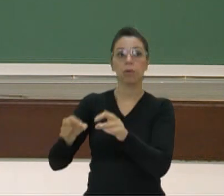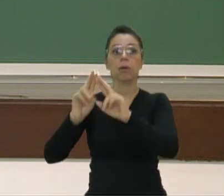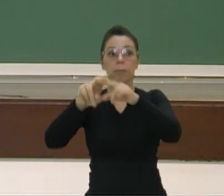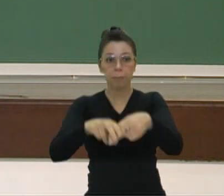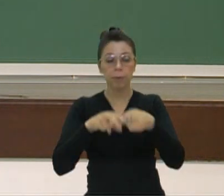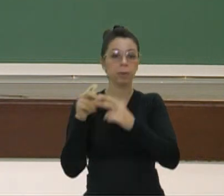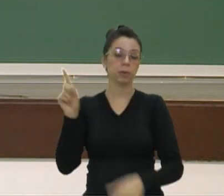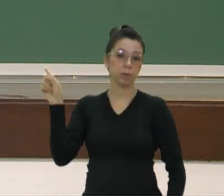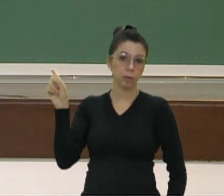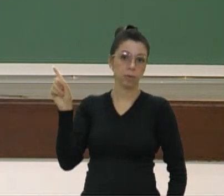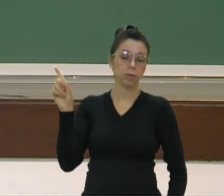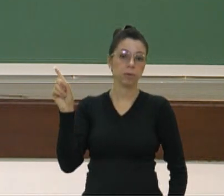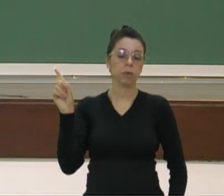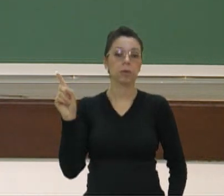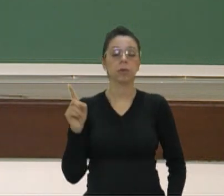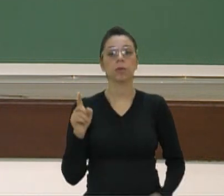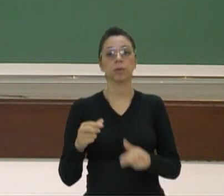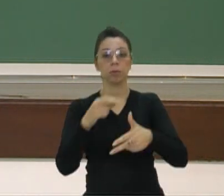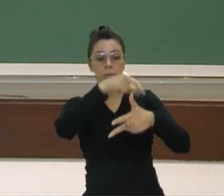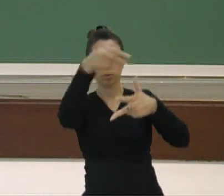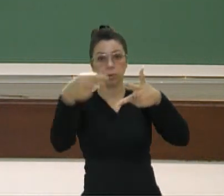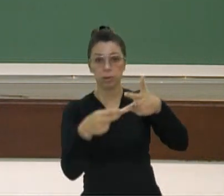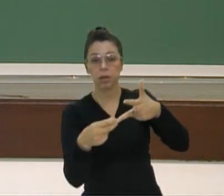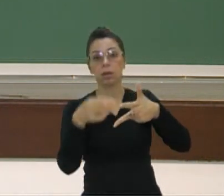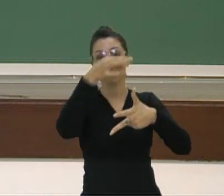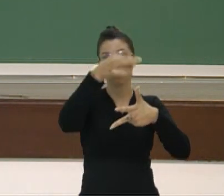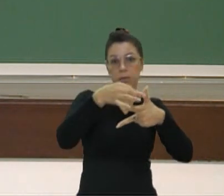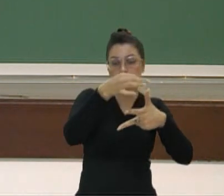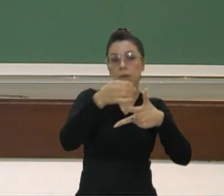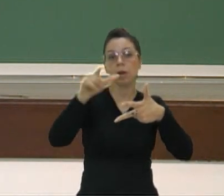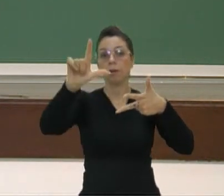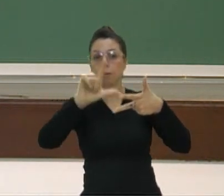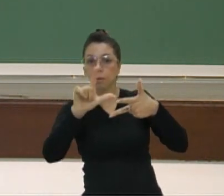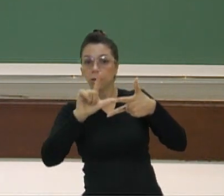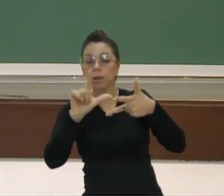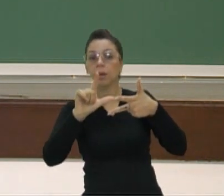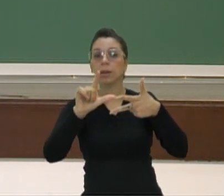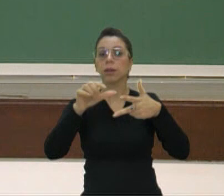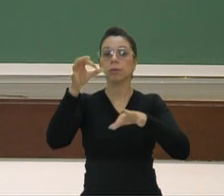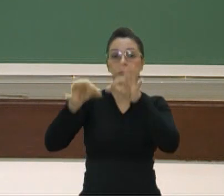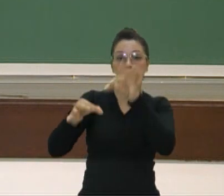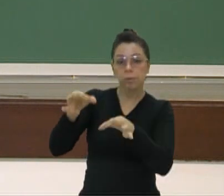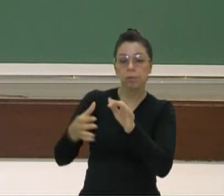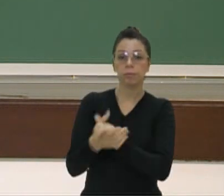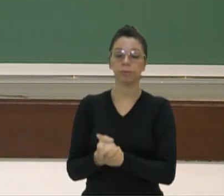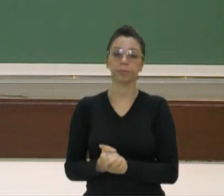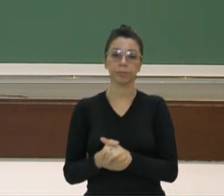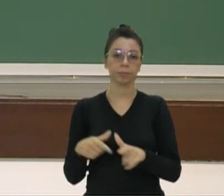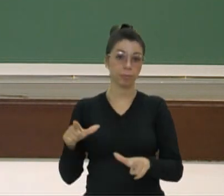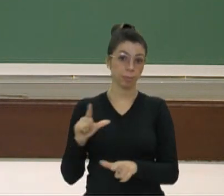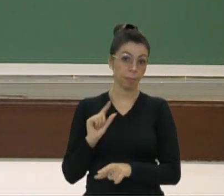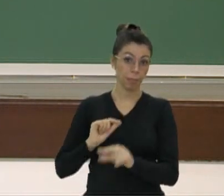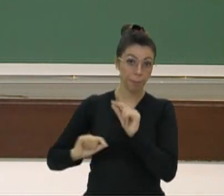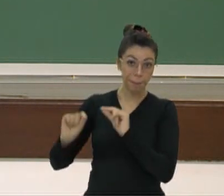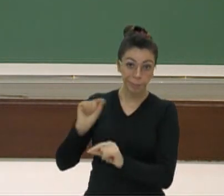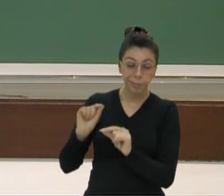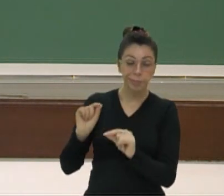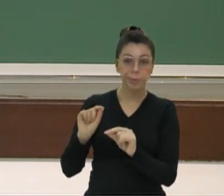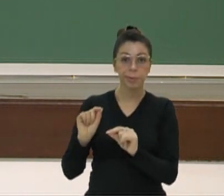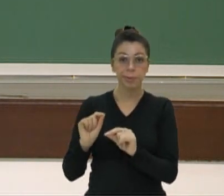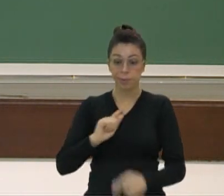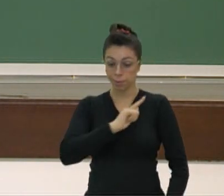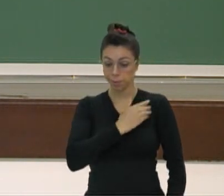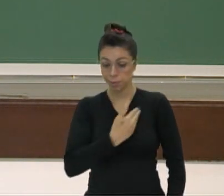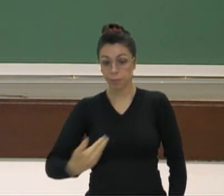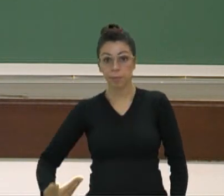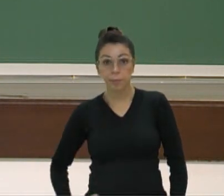aparece poder legislativo, executivo e judiciário. Este Estado, esse governo, logicamente, tem que abraçar e